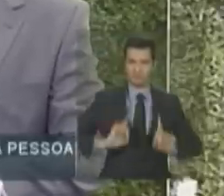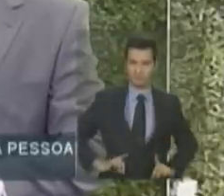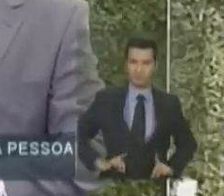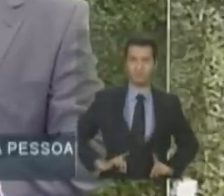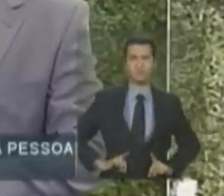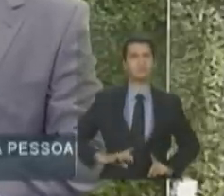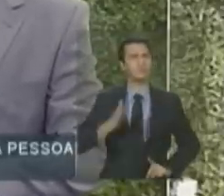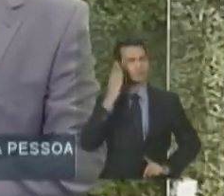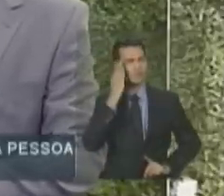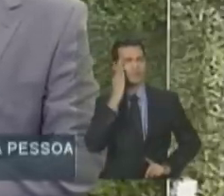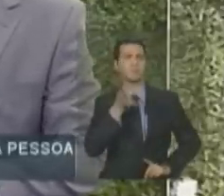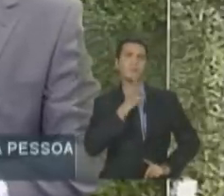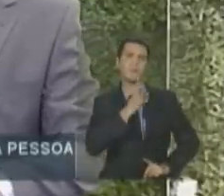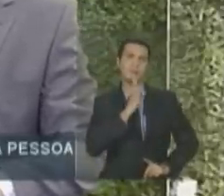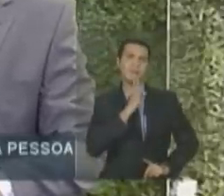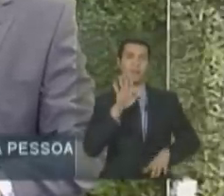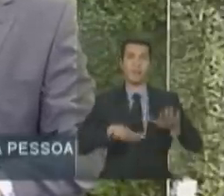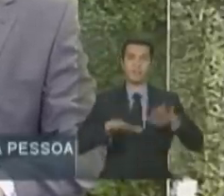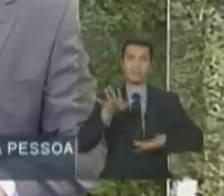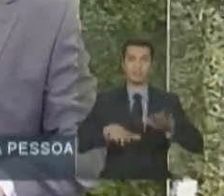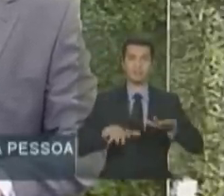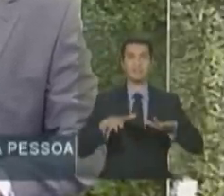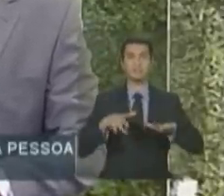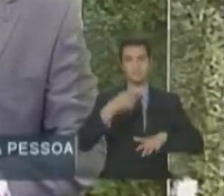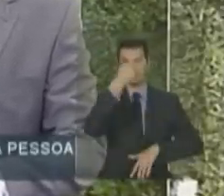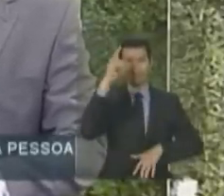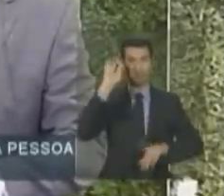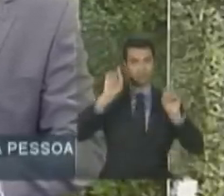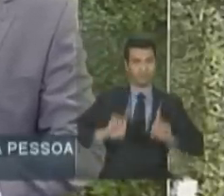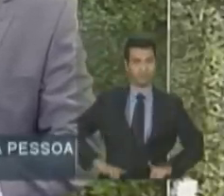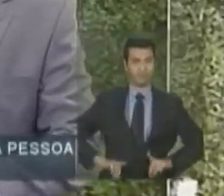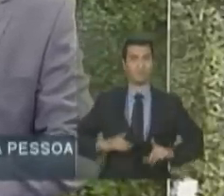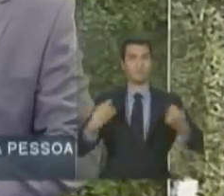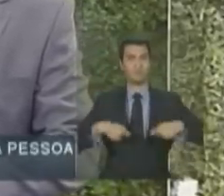intervenção odontológica em uma pessoa, né,